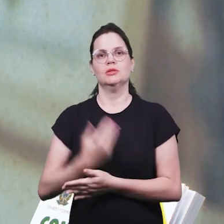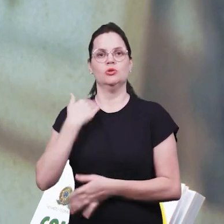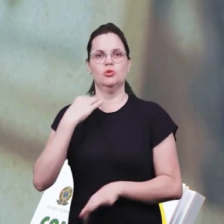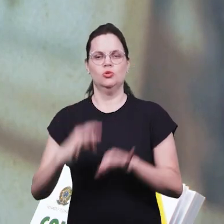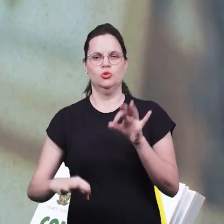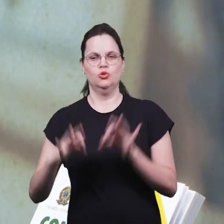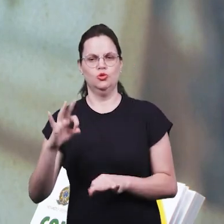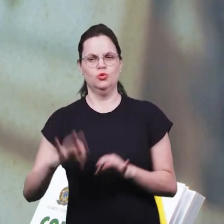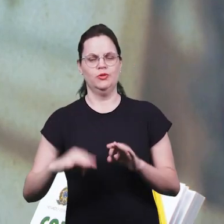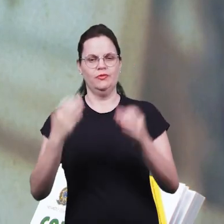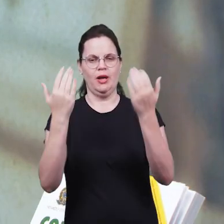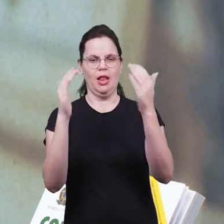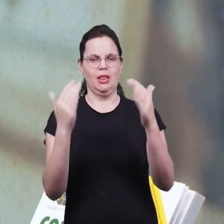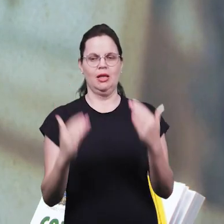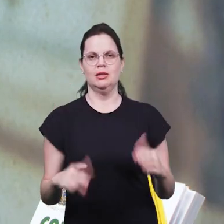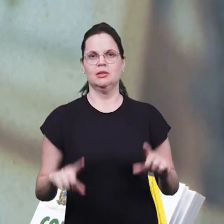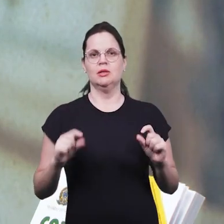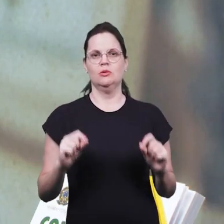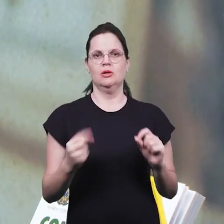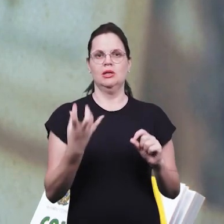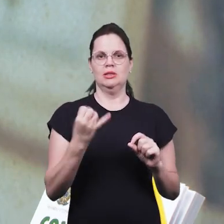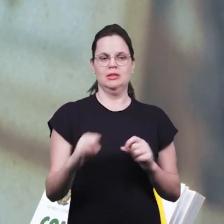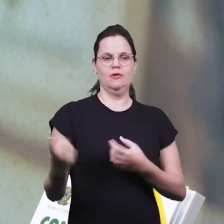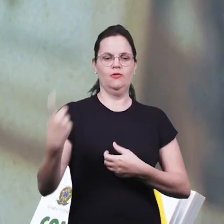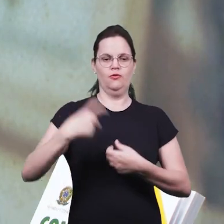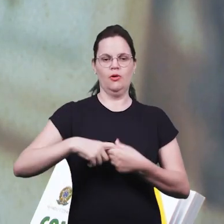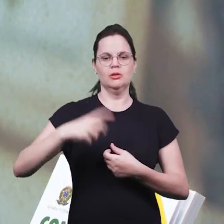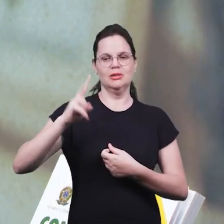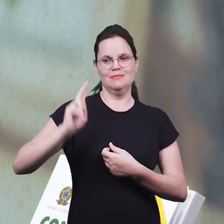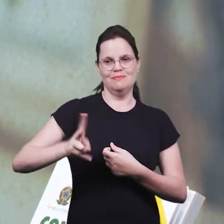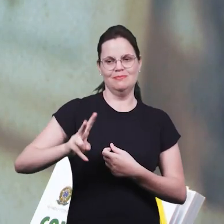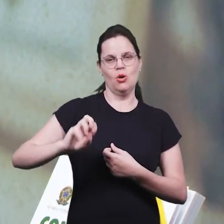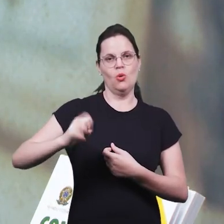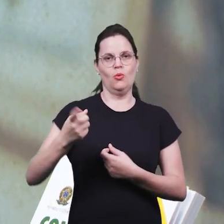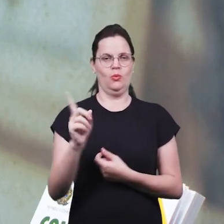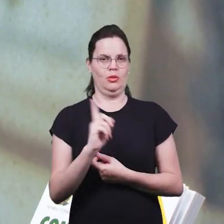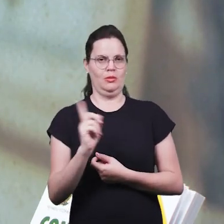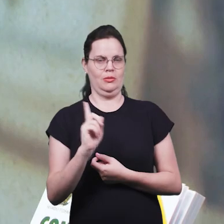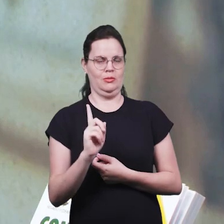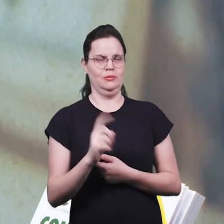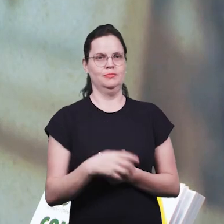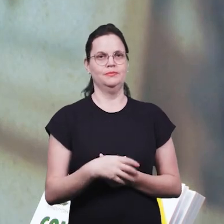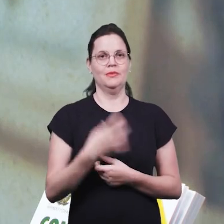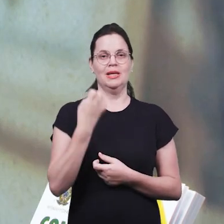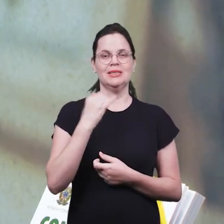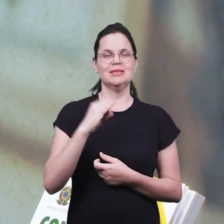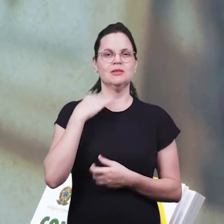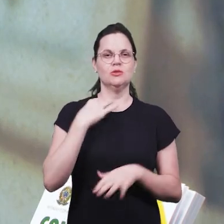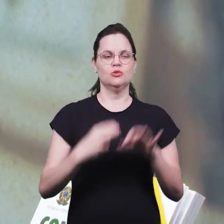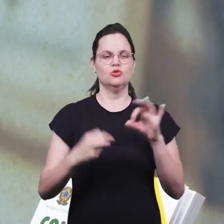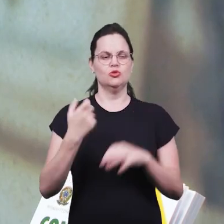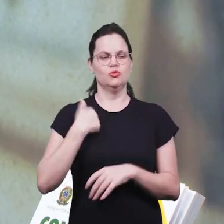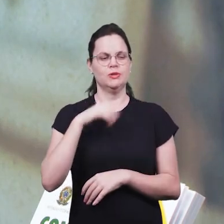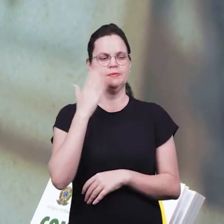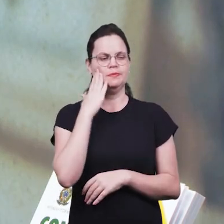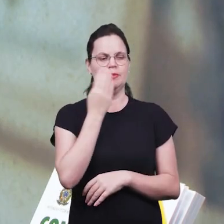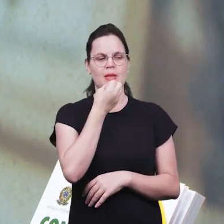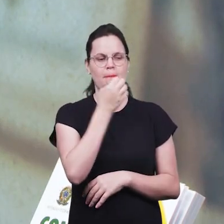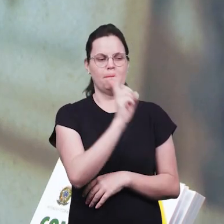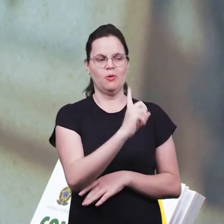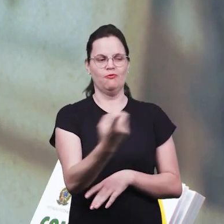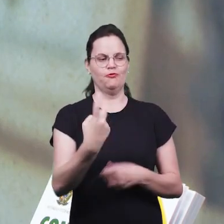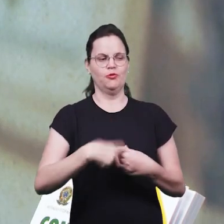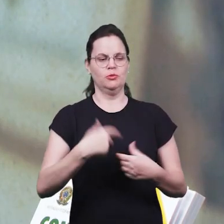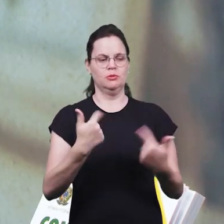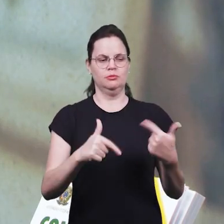se é recomendável ou não a reintegração dessa funcionária. E o que acontece? Se o juiz entender que não é